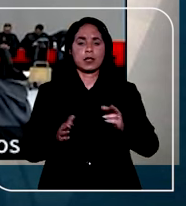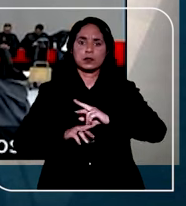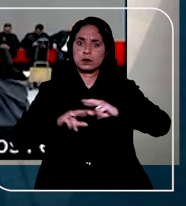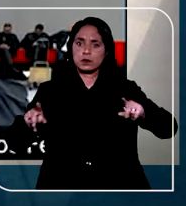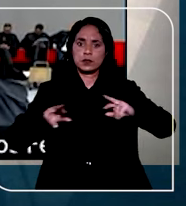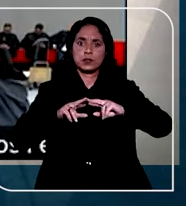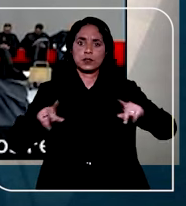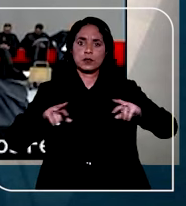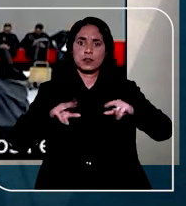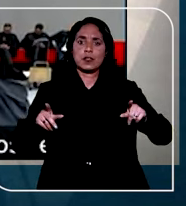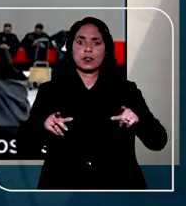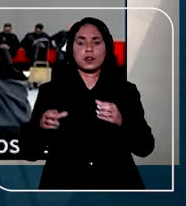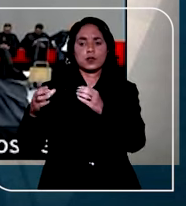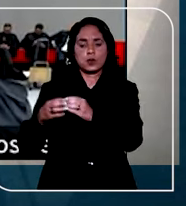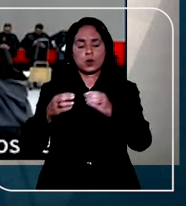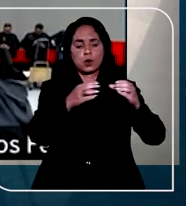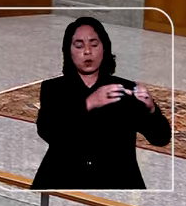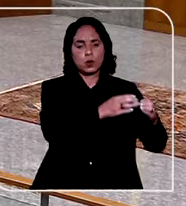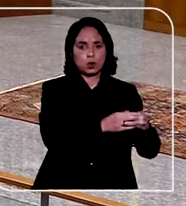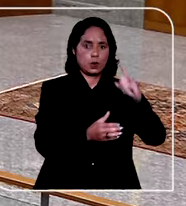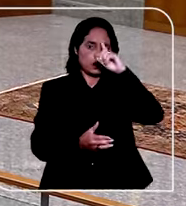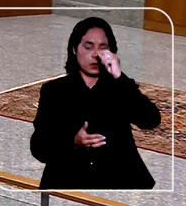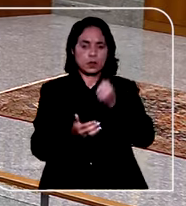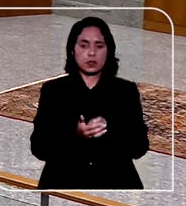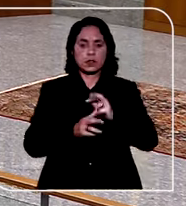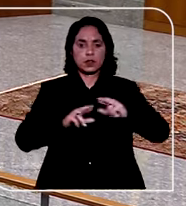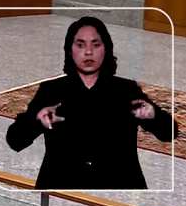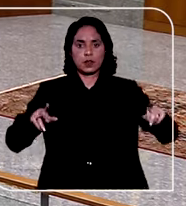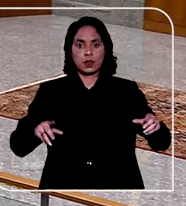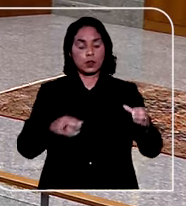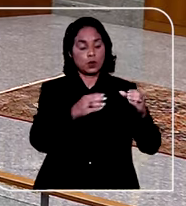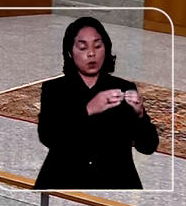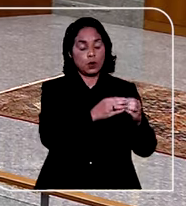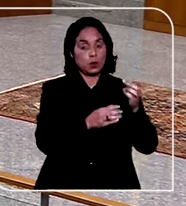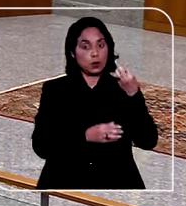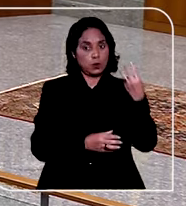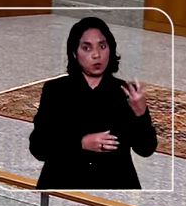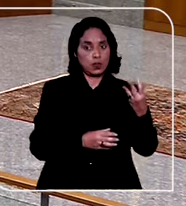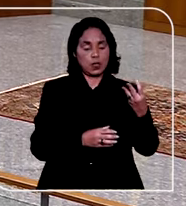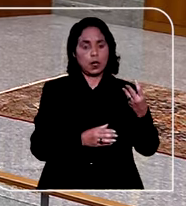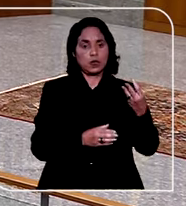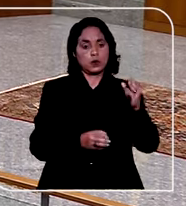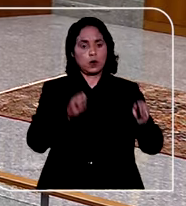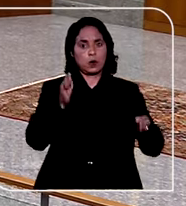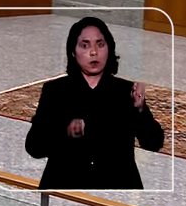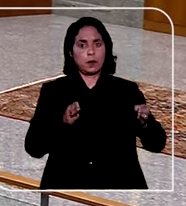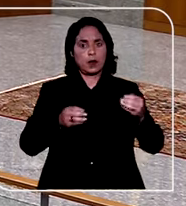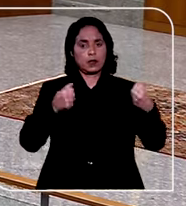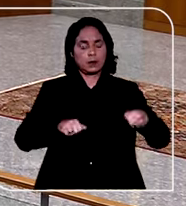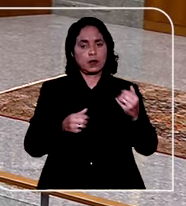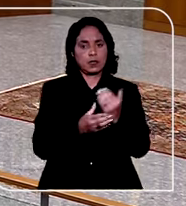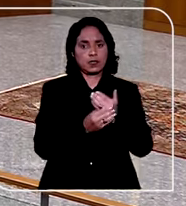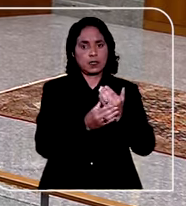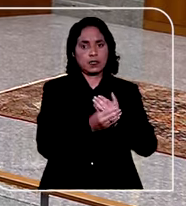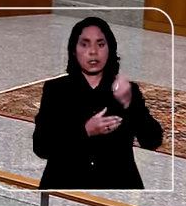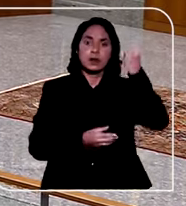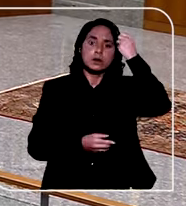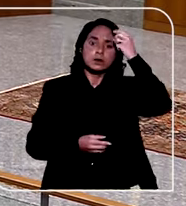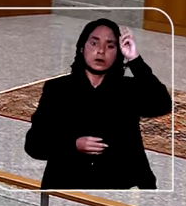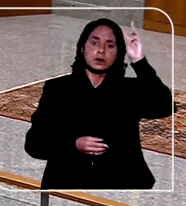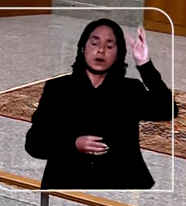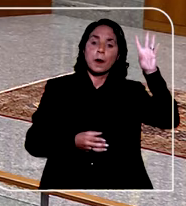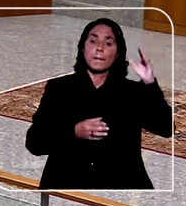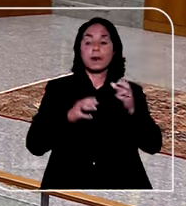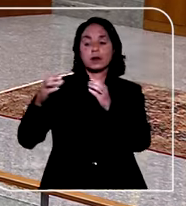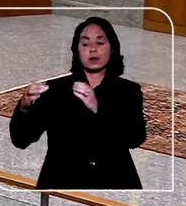divergentes entre Turmas da corte para terceira turma o prazo seria processual e deveria ser contado em dias úteis já